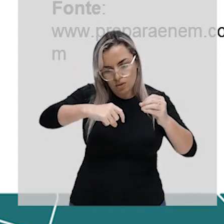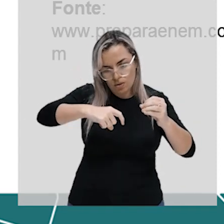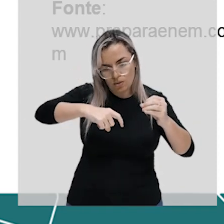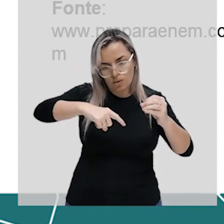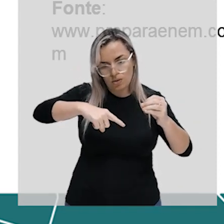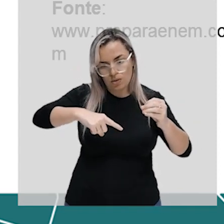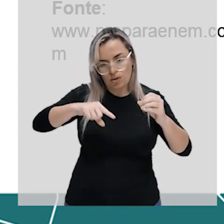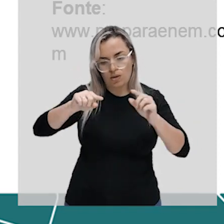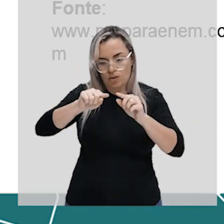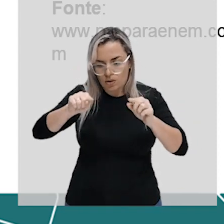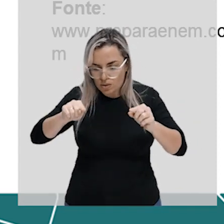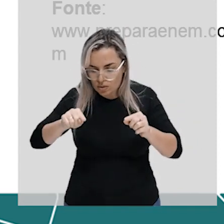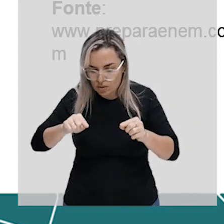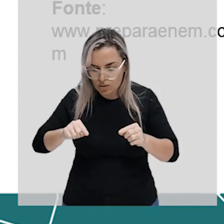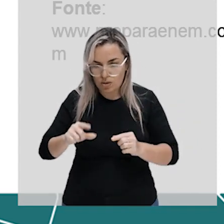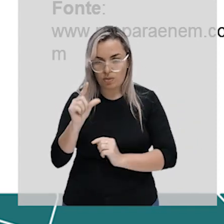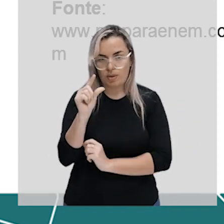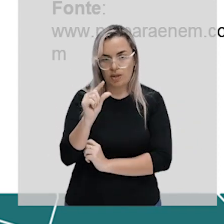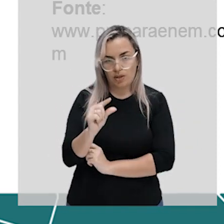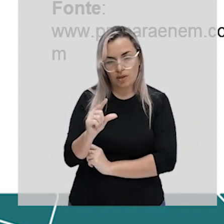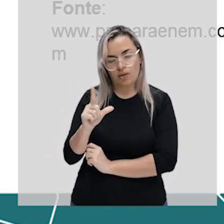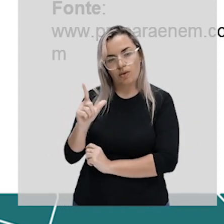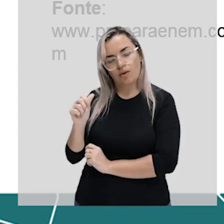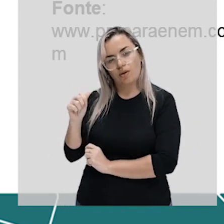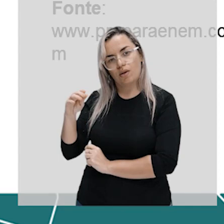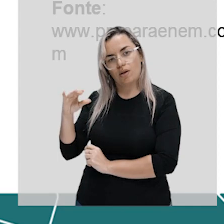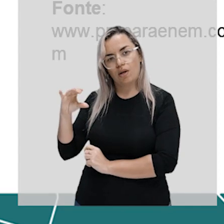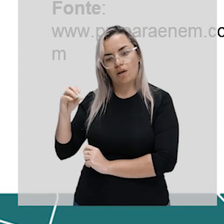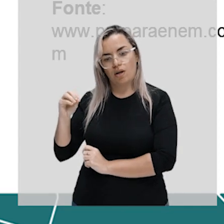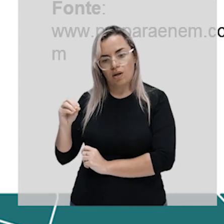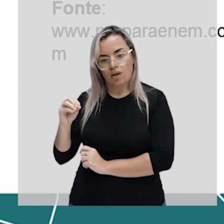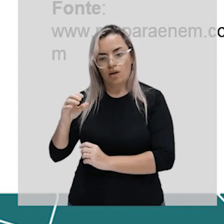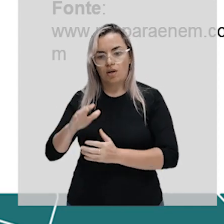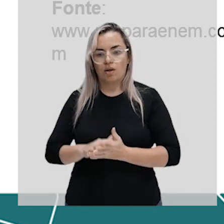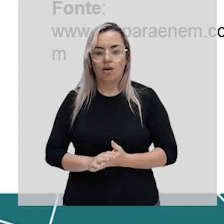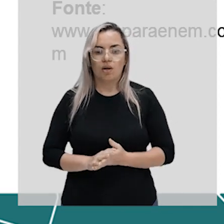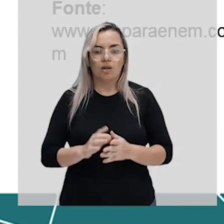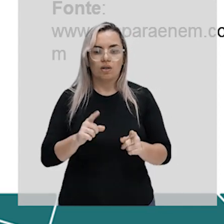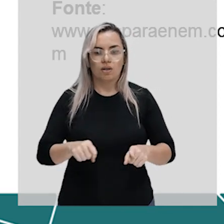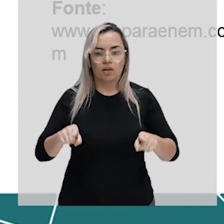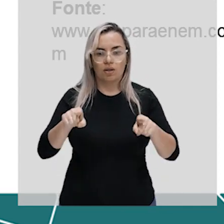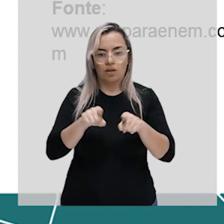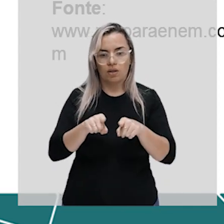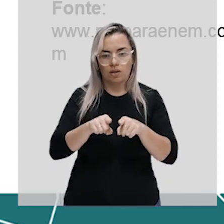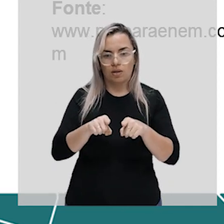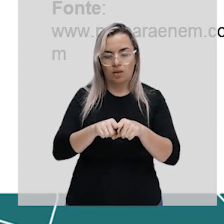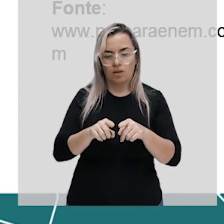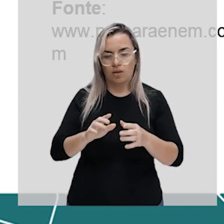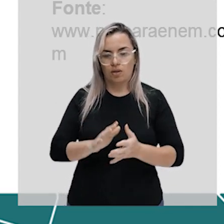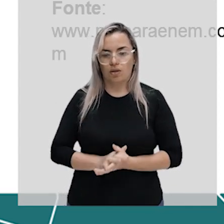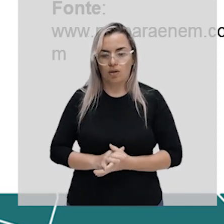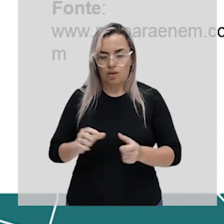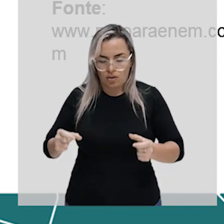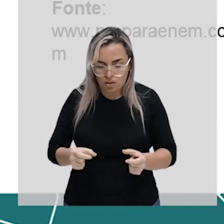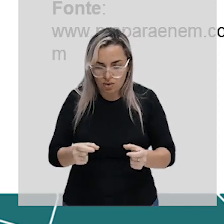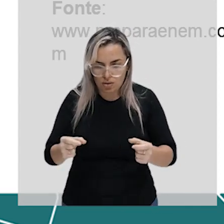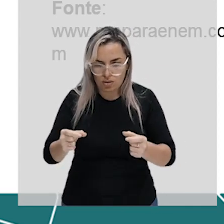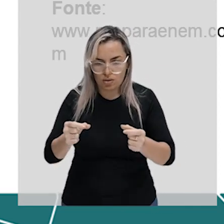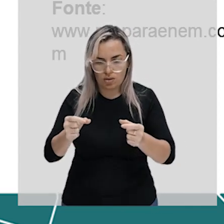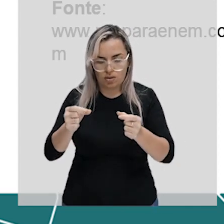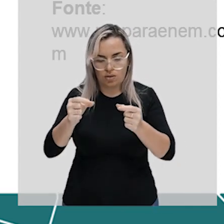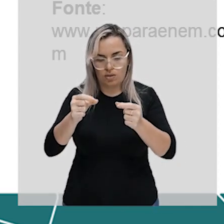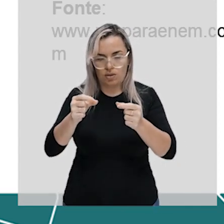aqui. Aqui o tubo vaginal, ok? Chamando de vagina. Aqui, ó, o